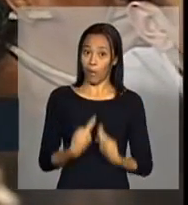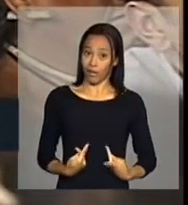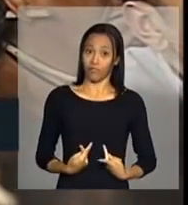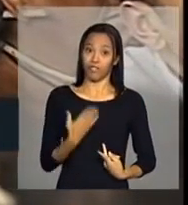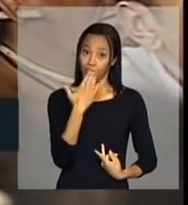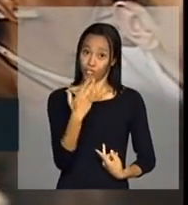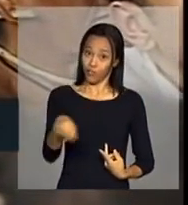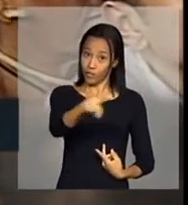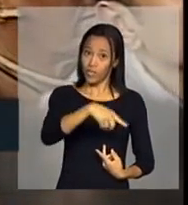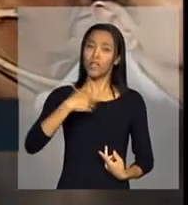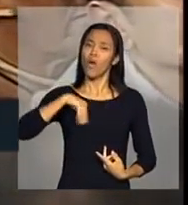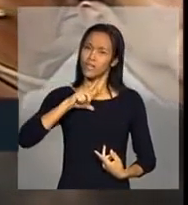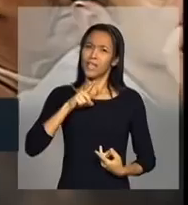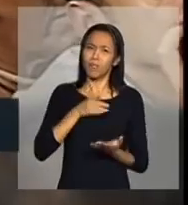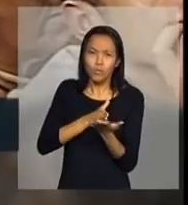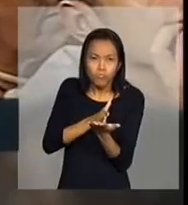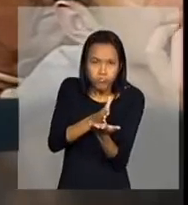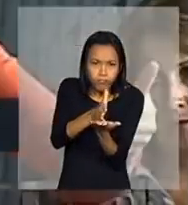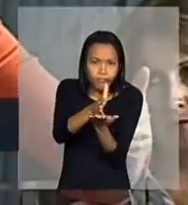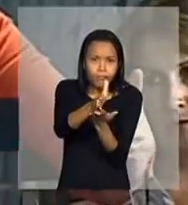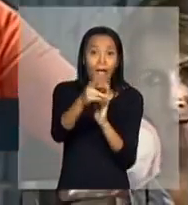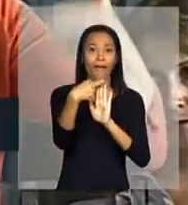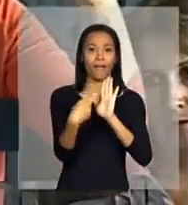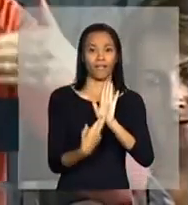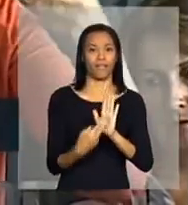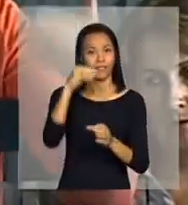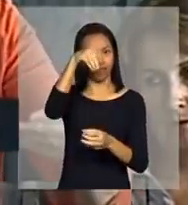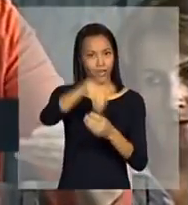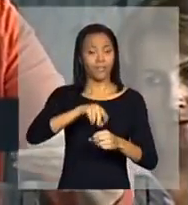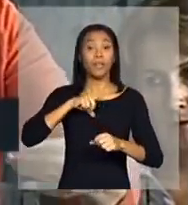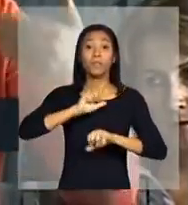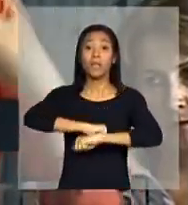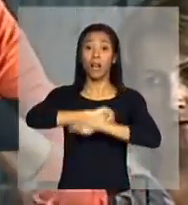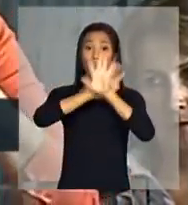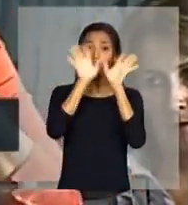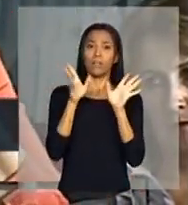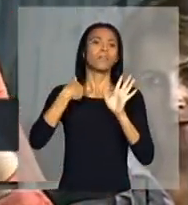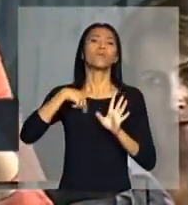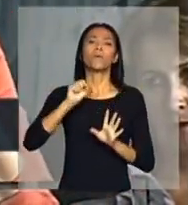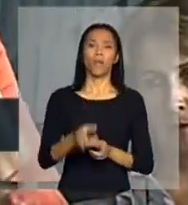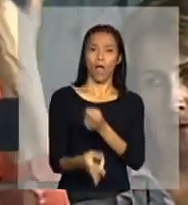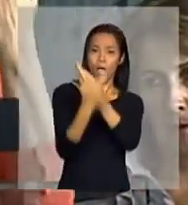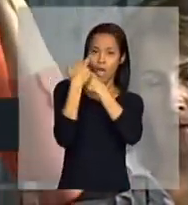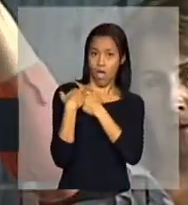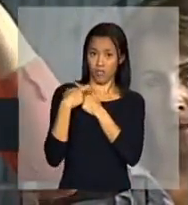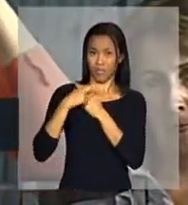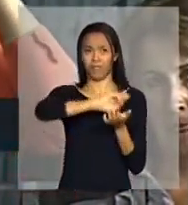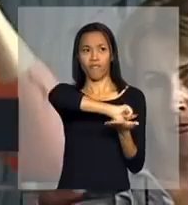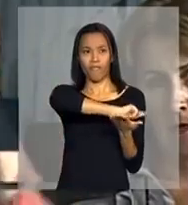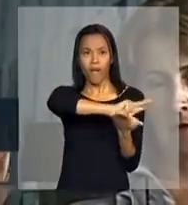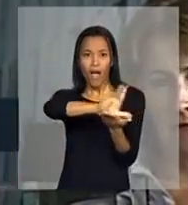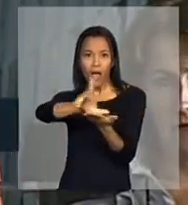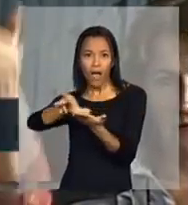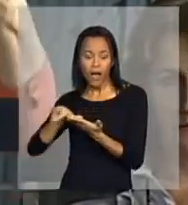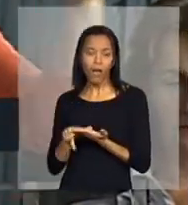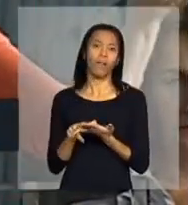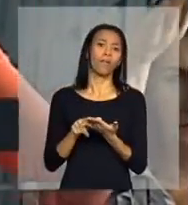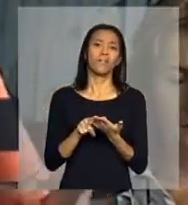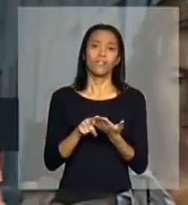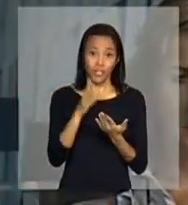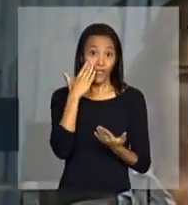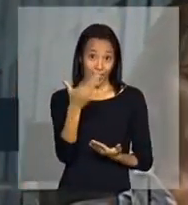um governo que tem linha, que tem princípios e que tem clareza que a responsabilidade da diversidade diante de